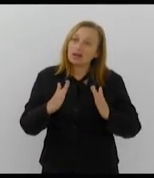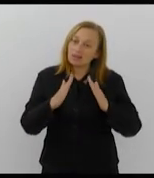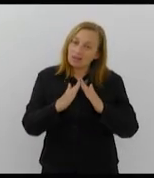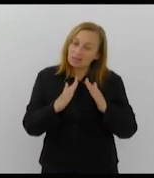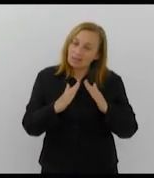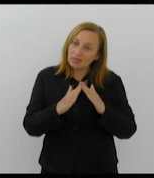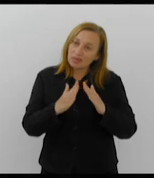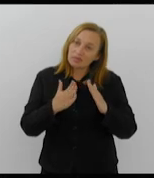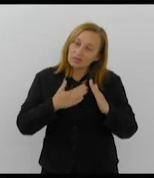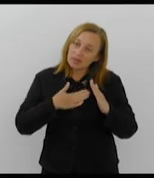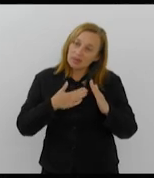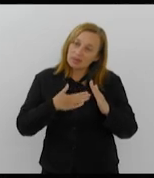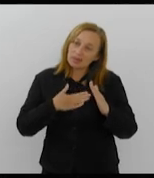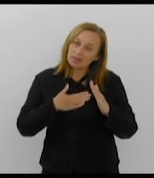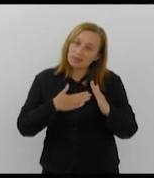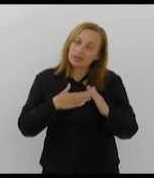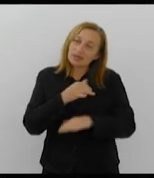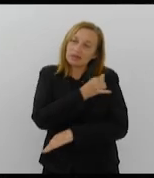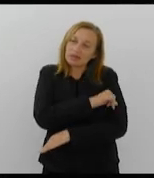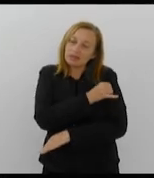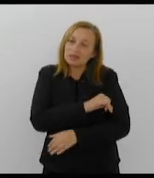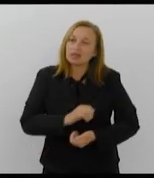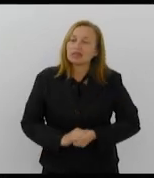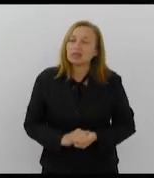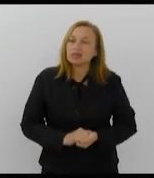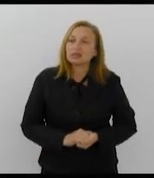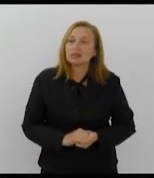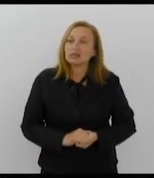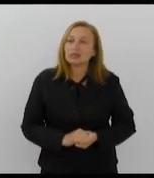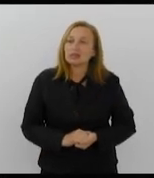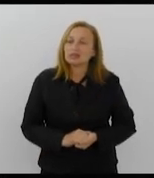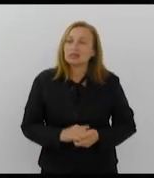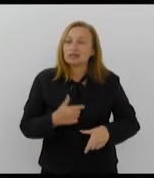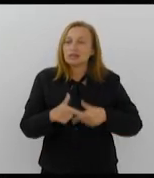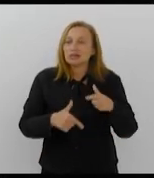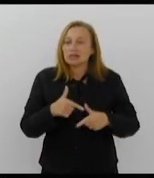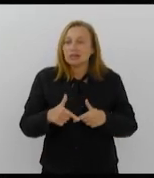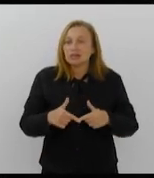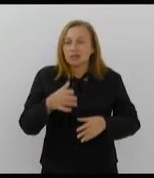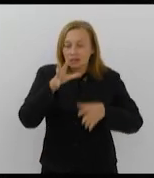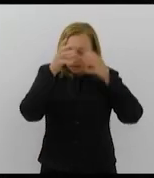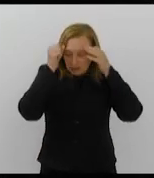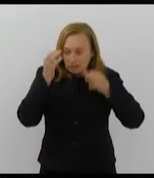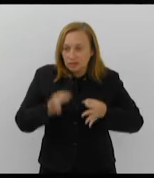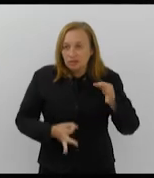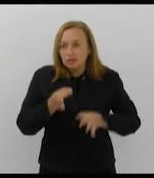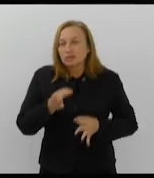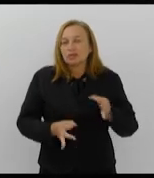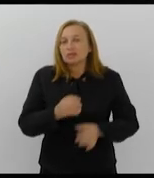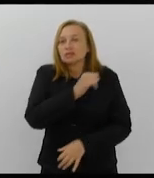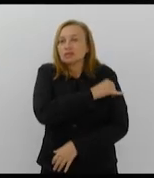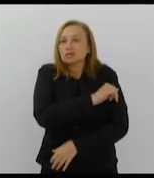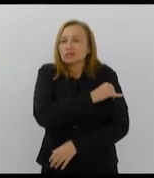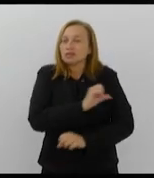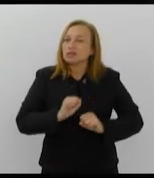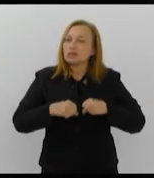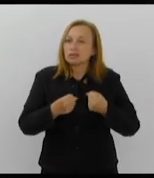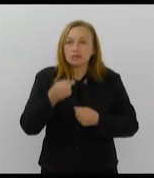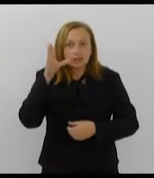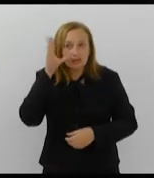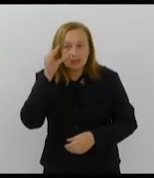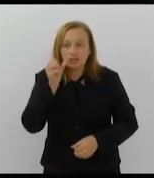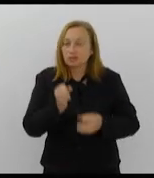Janeiro. É, a minha atuação no Tribunal de Justiça do Rio de Janeiro tem se pautado pela busca do interesse por